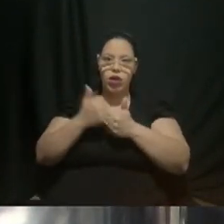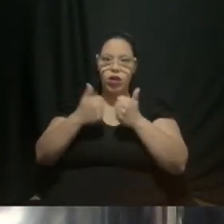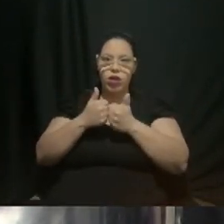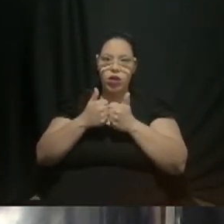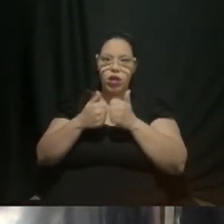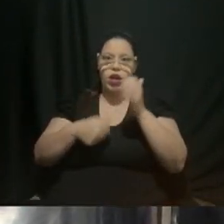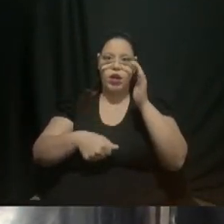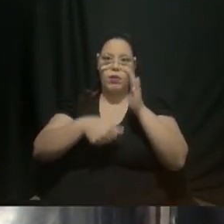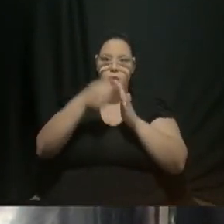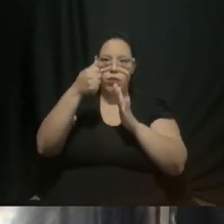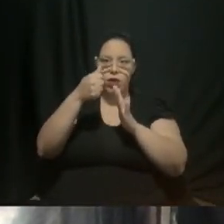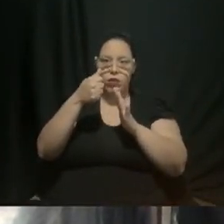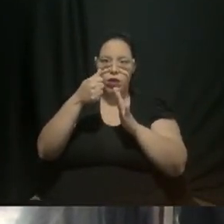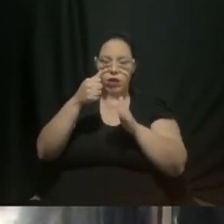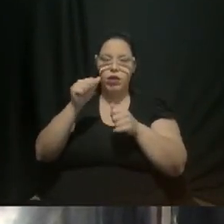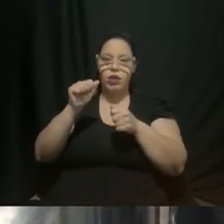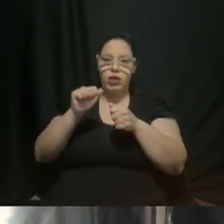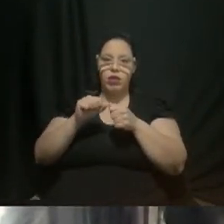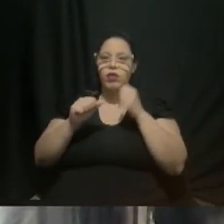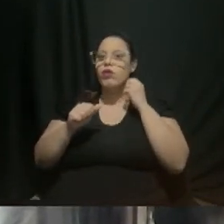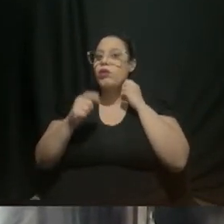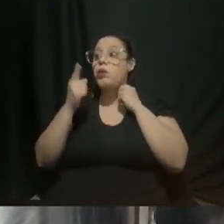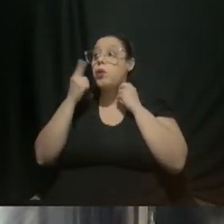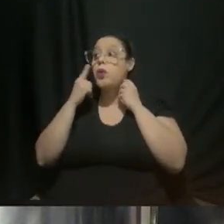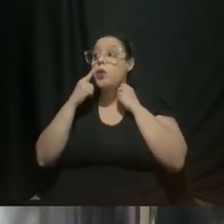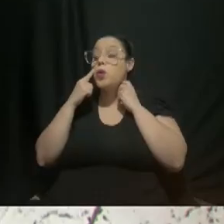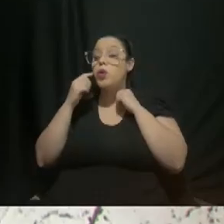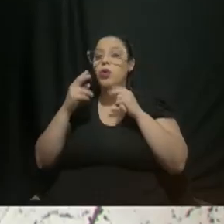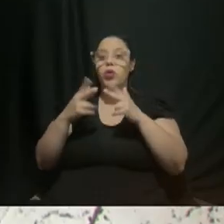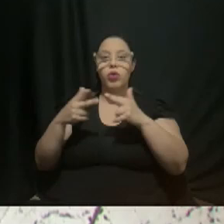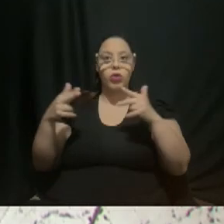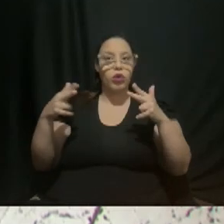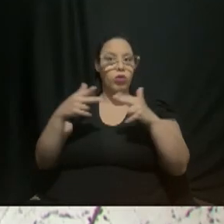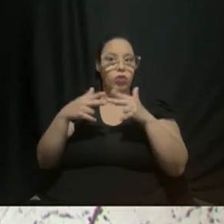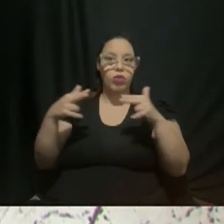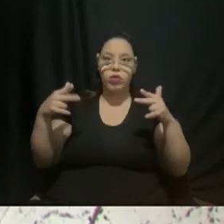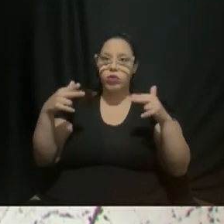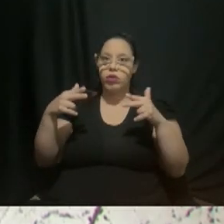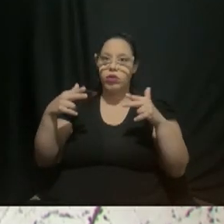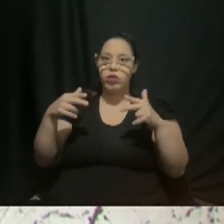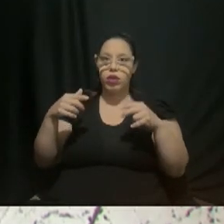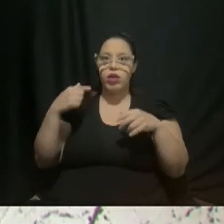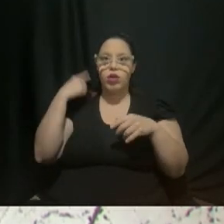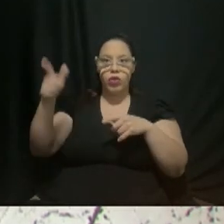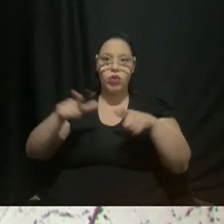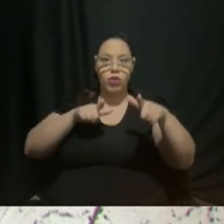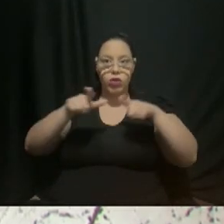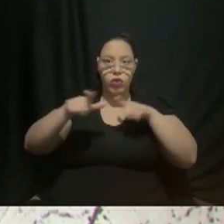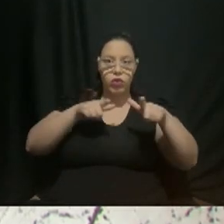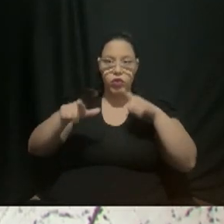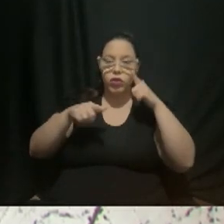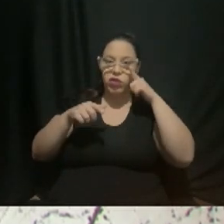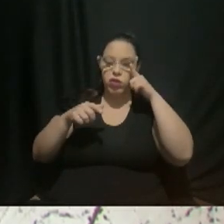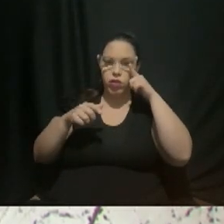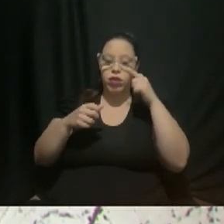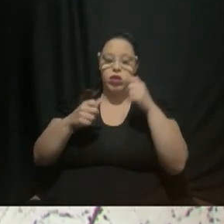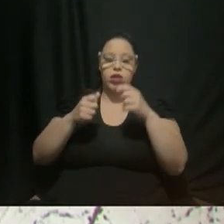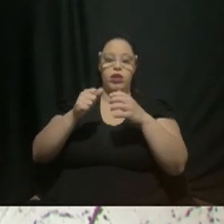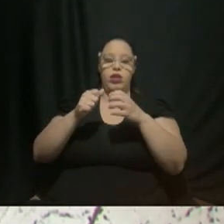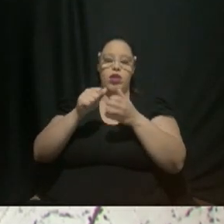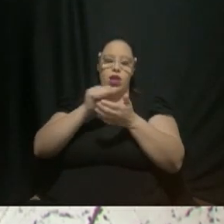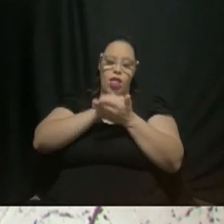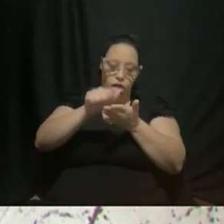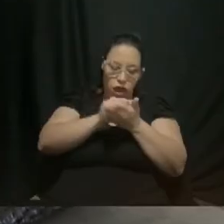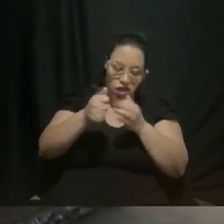aqui, pra você ver, todo lugar é diferente o processo. Sim. Onde eu trabalhava, a gente lavava o arroz, assim, 3 vezes. Tinha que lavar. Aí quando eu cheguei a